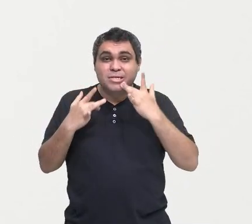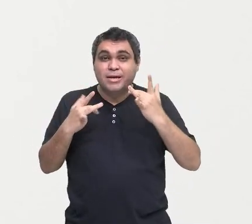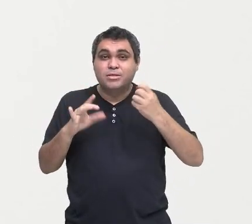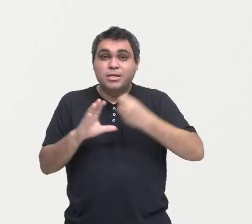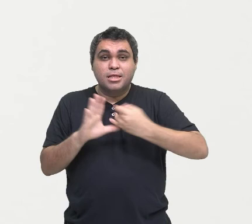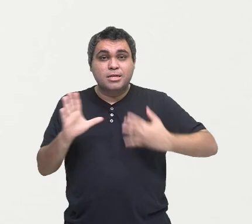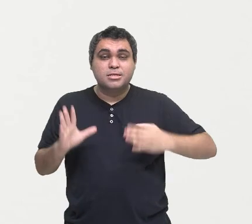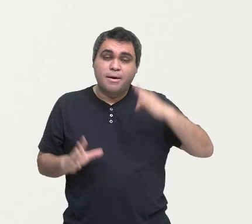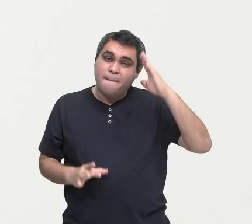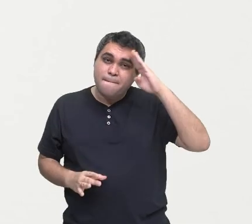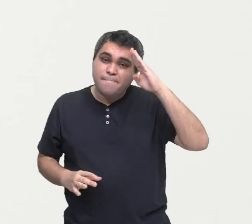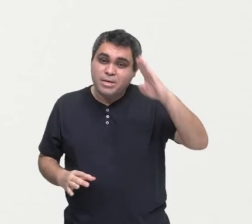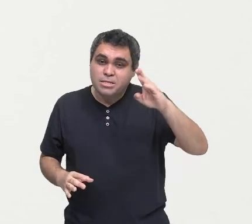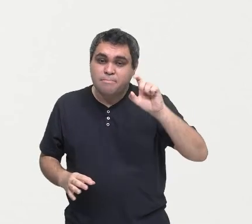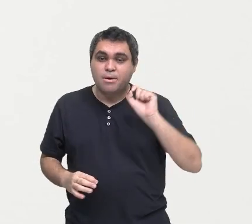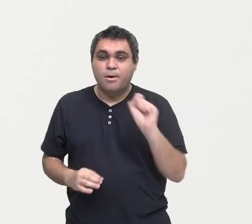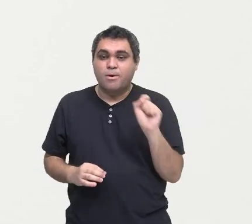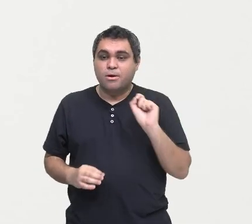ser